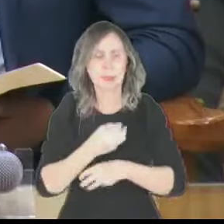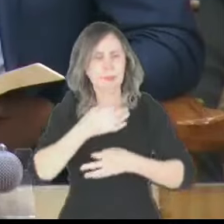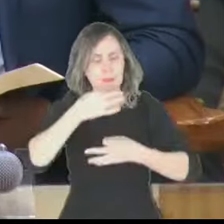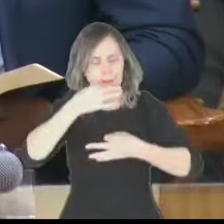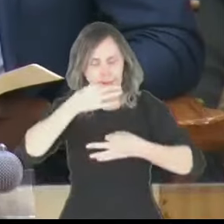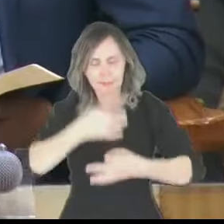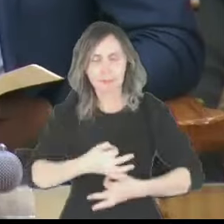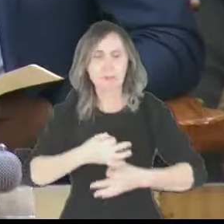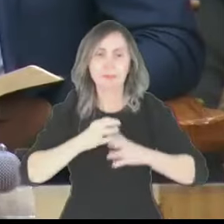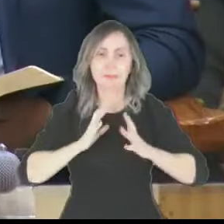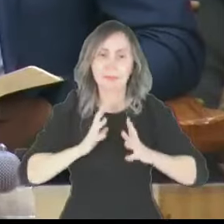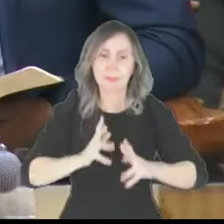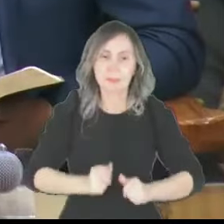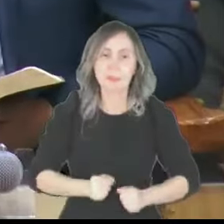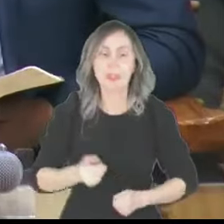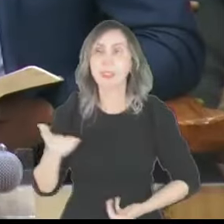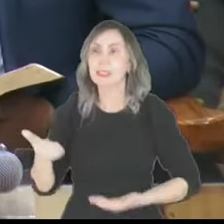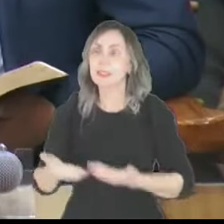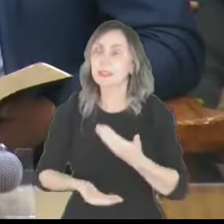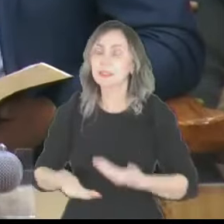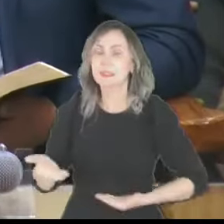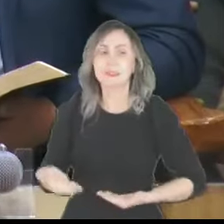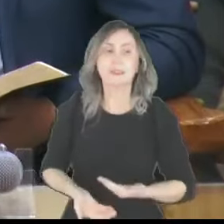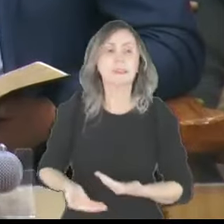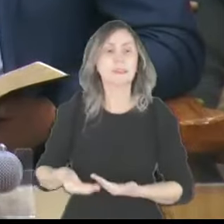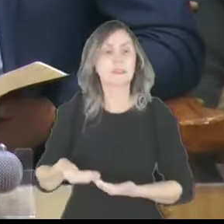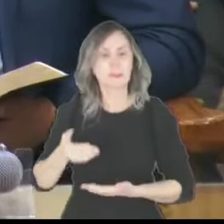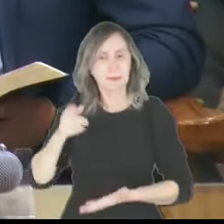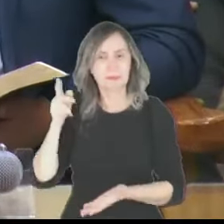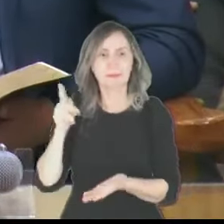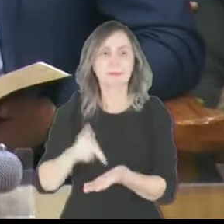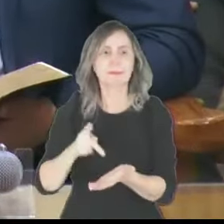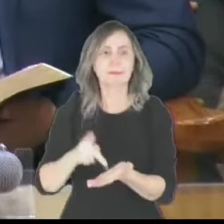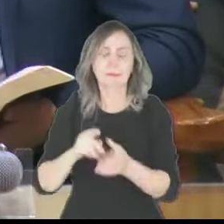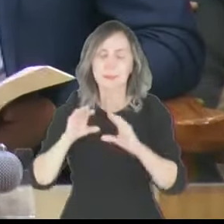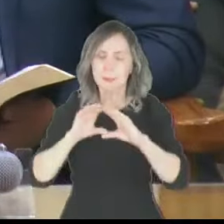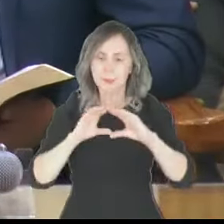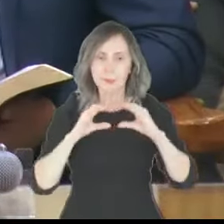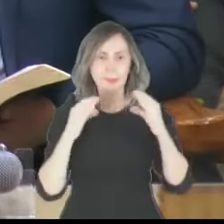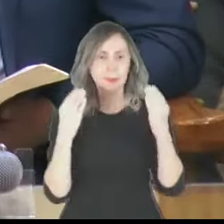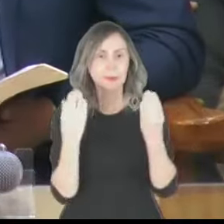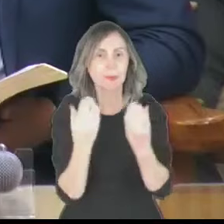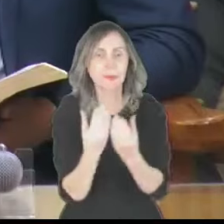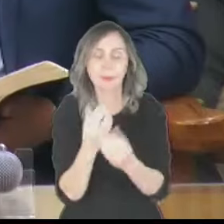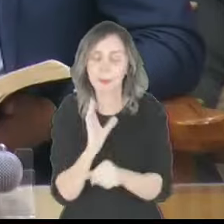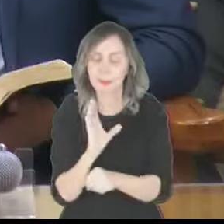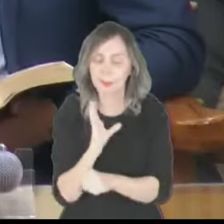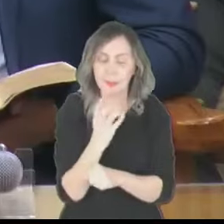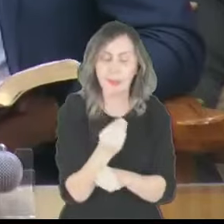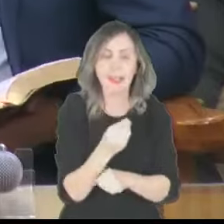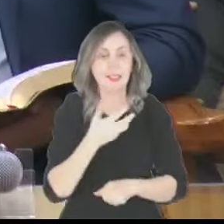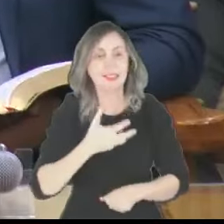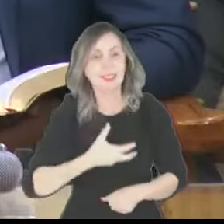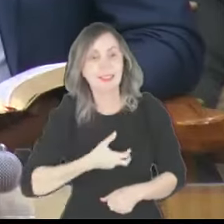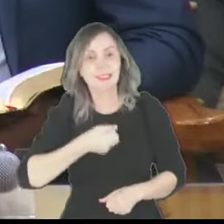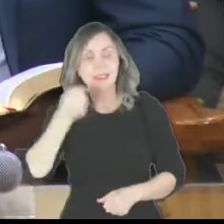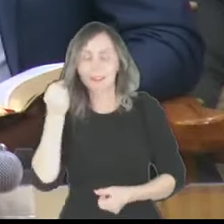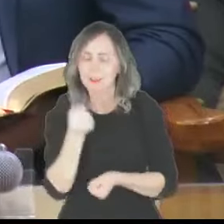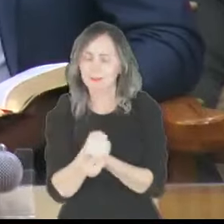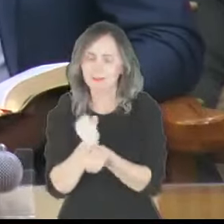Deus Espírito E verdade Uma comunidade De irmãos Uma eclesia Salva Liberta Santificada